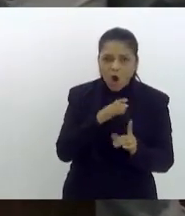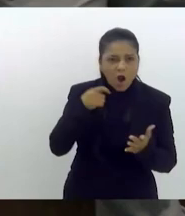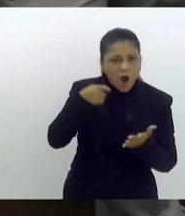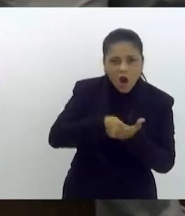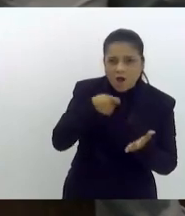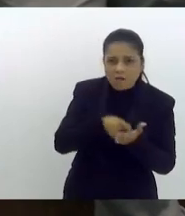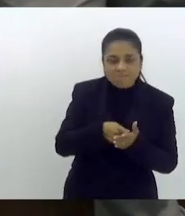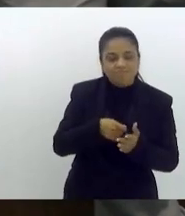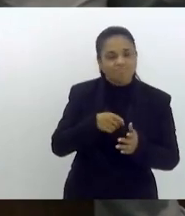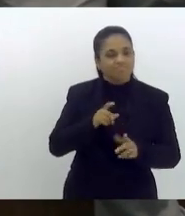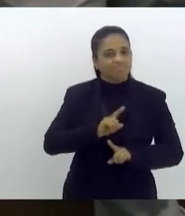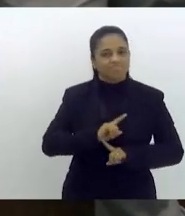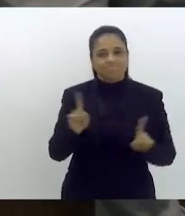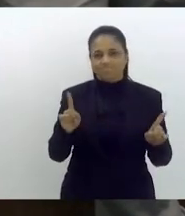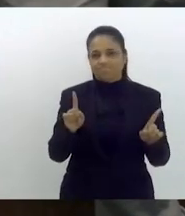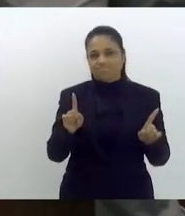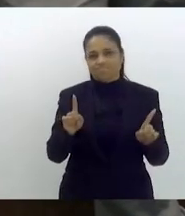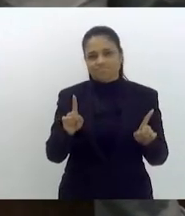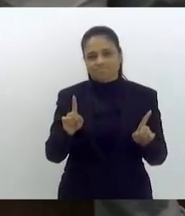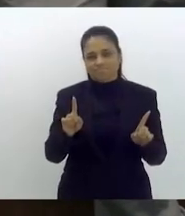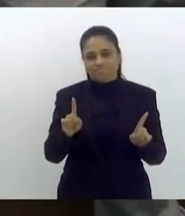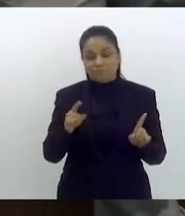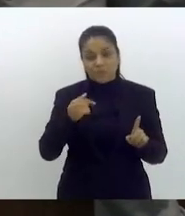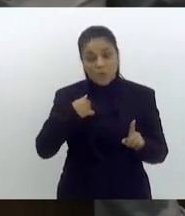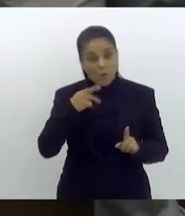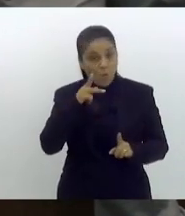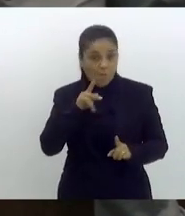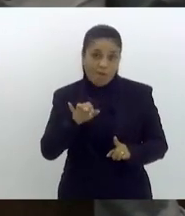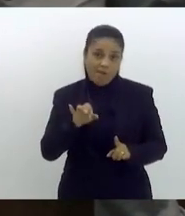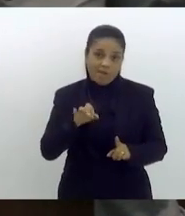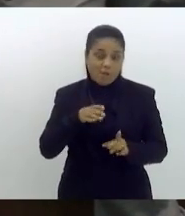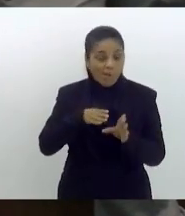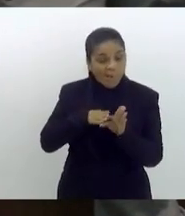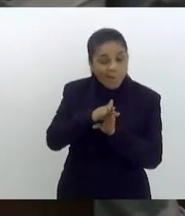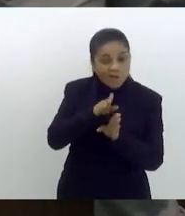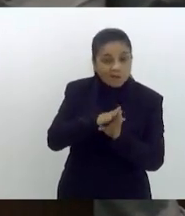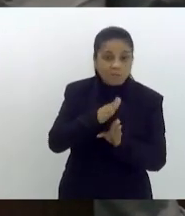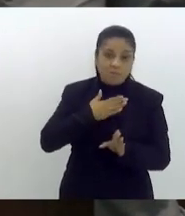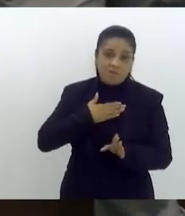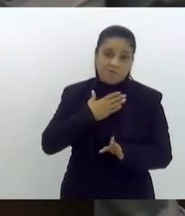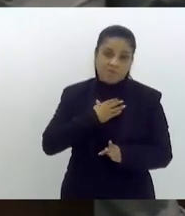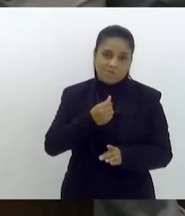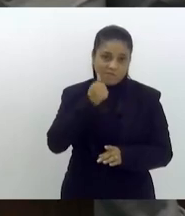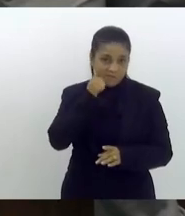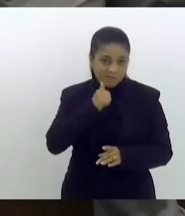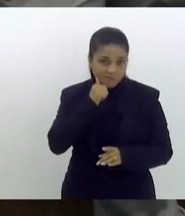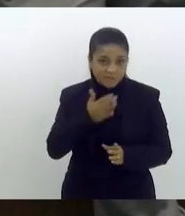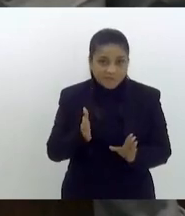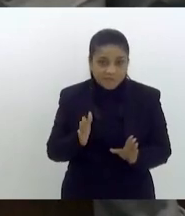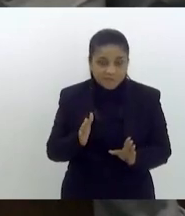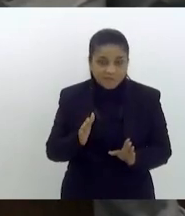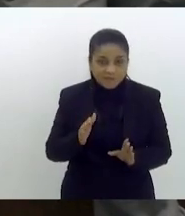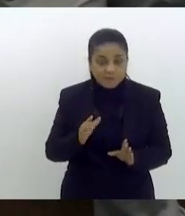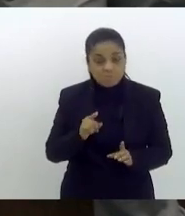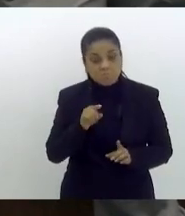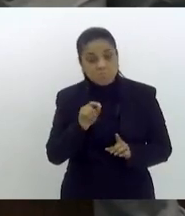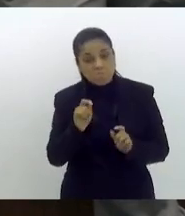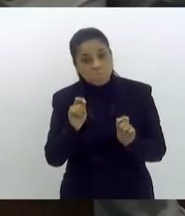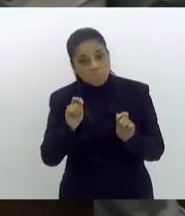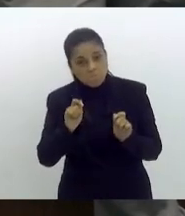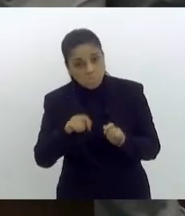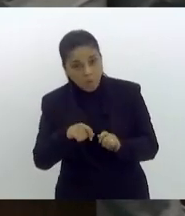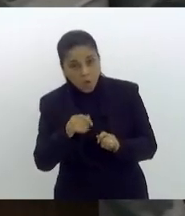eu como pai oriento a minha filha algo que ela deve